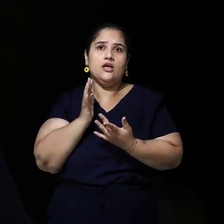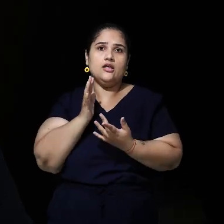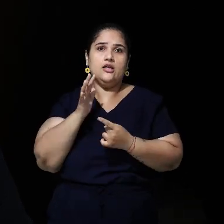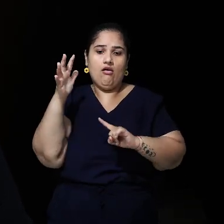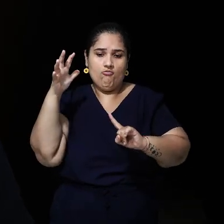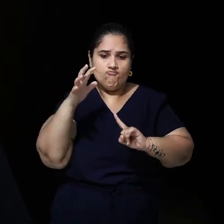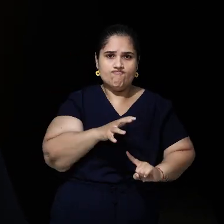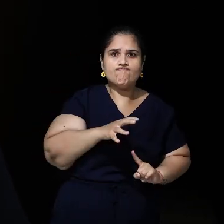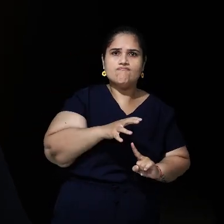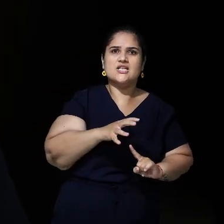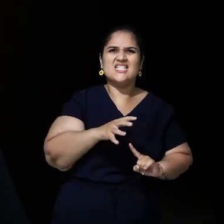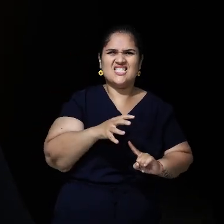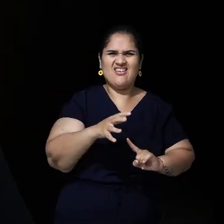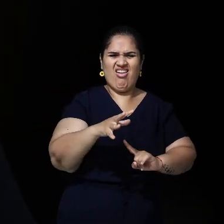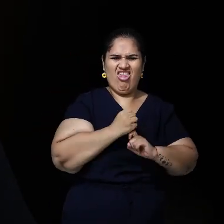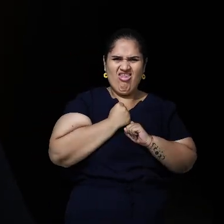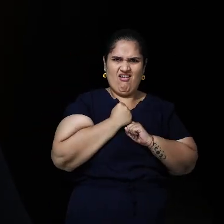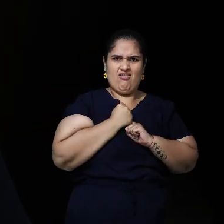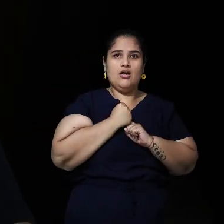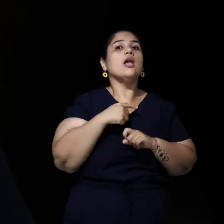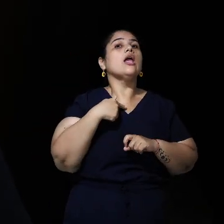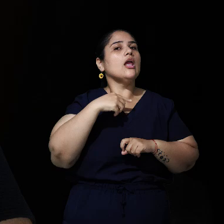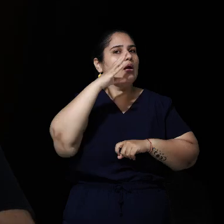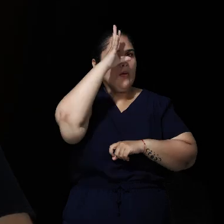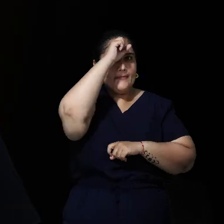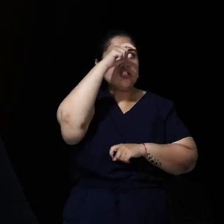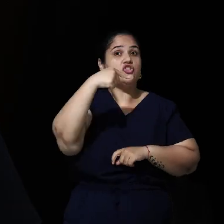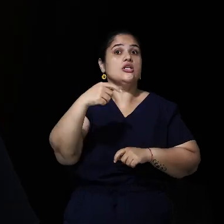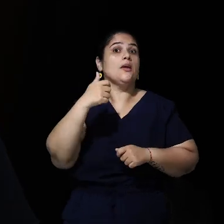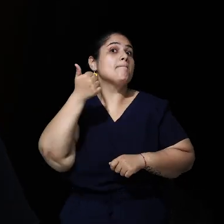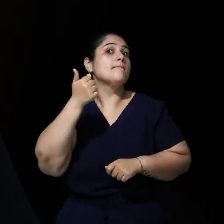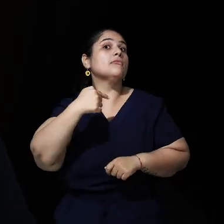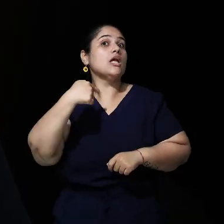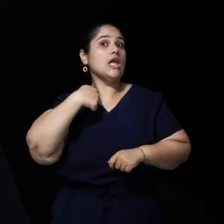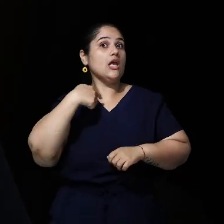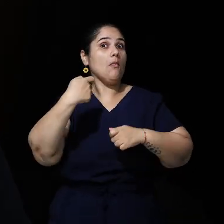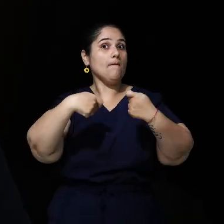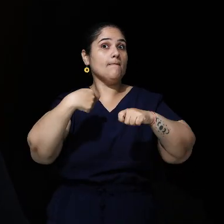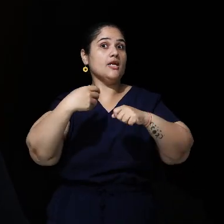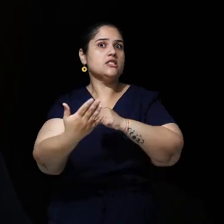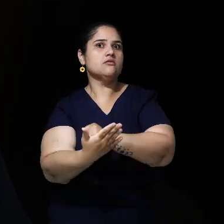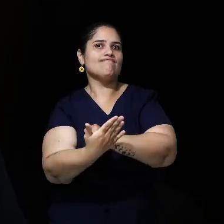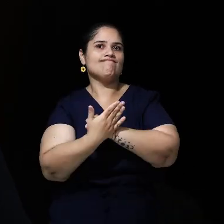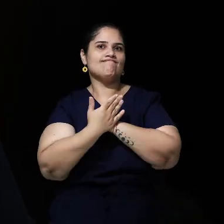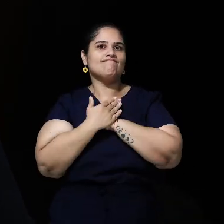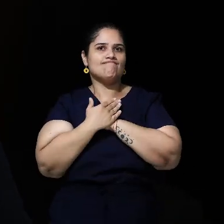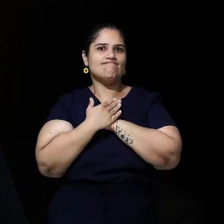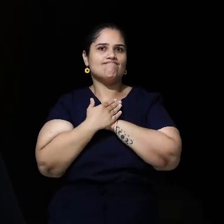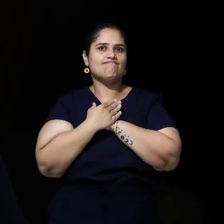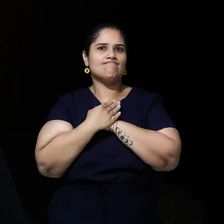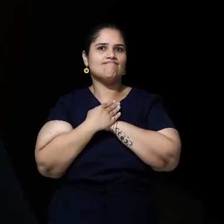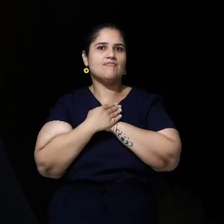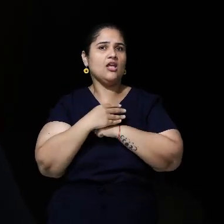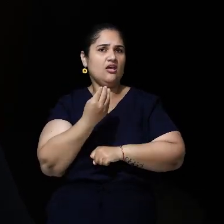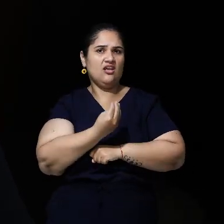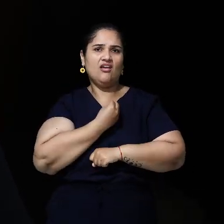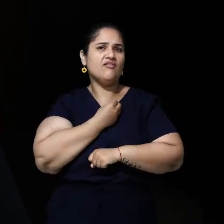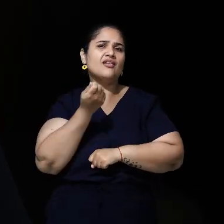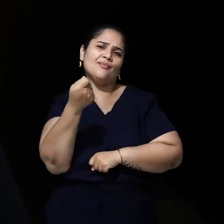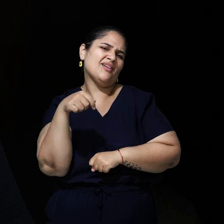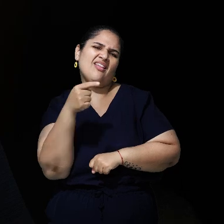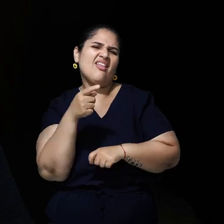Então eu aprendi isso, de que primeiro eu tenho que me ajudar e que a vida ela não precisa ser